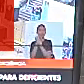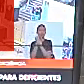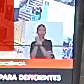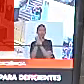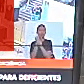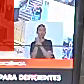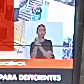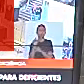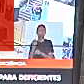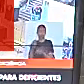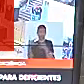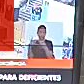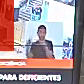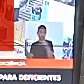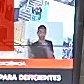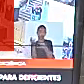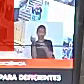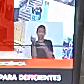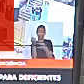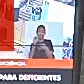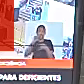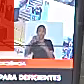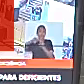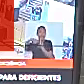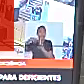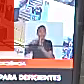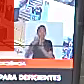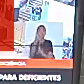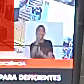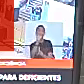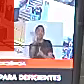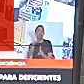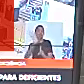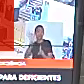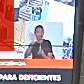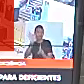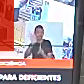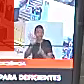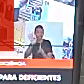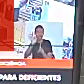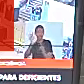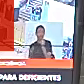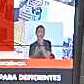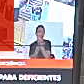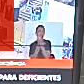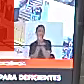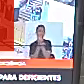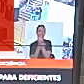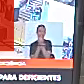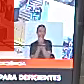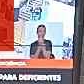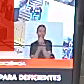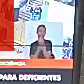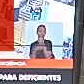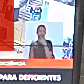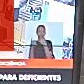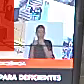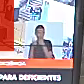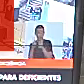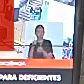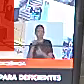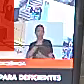da passagem. Eles acrescentam mais 10% para garantir o transporte do idoso e do deficiente. E quando você chega o